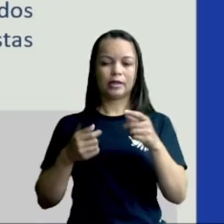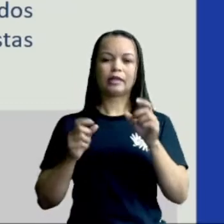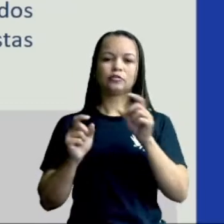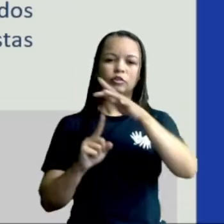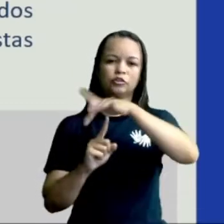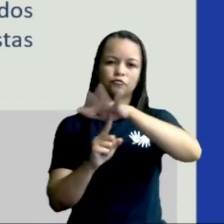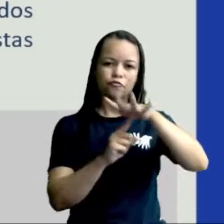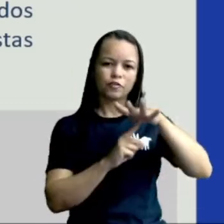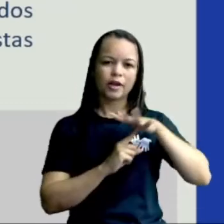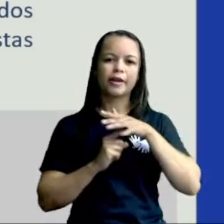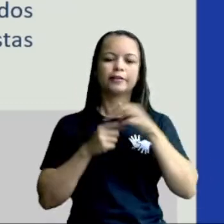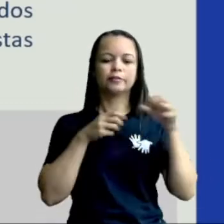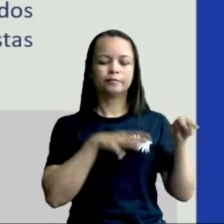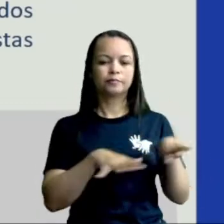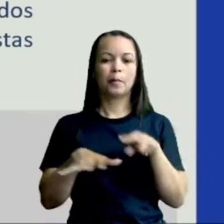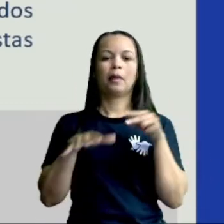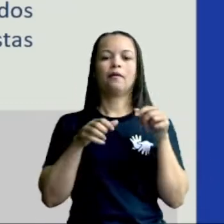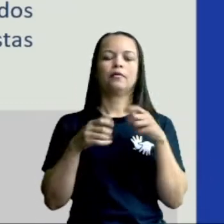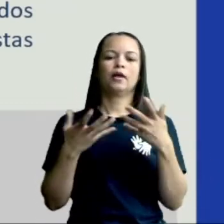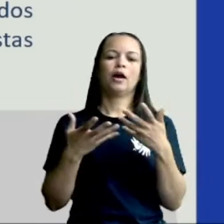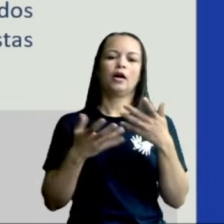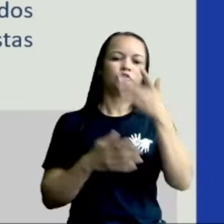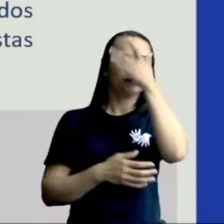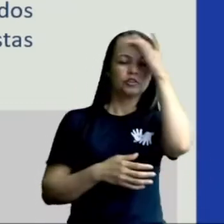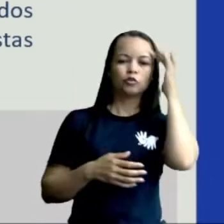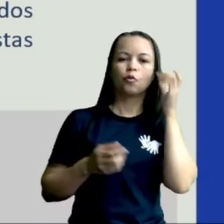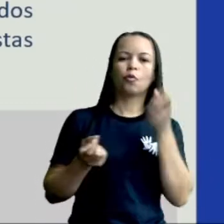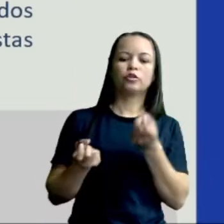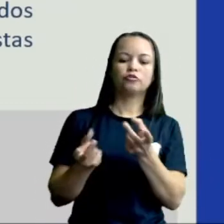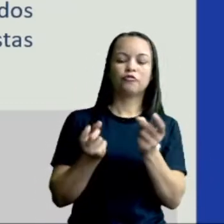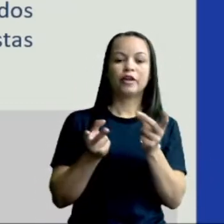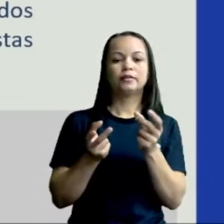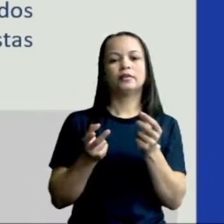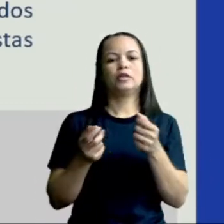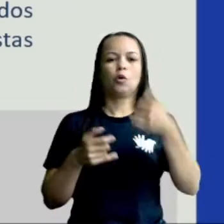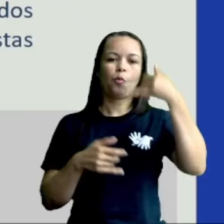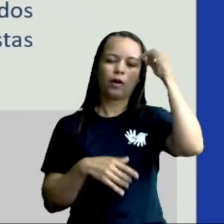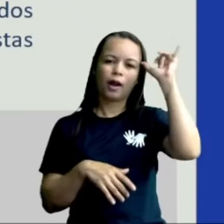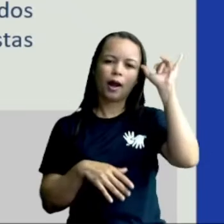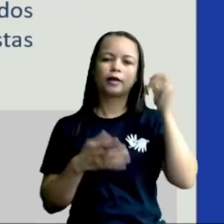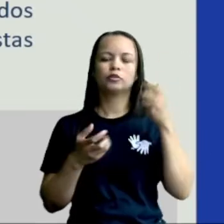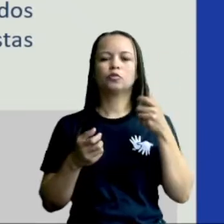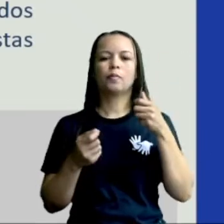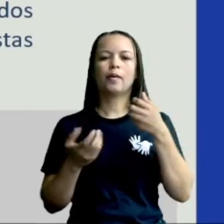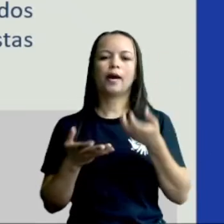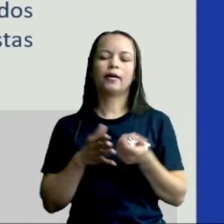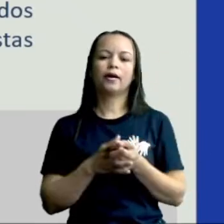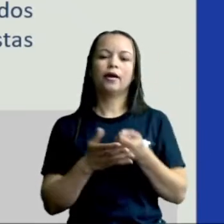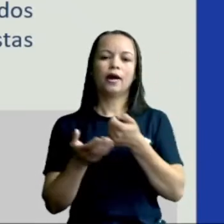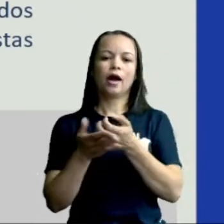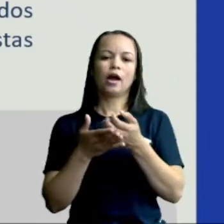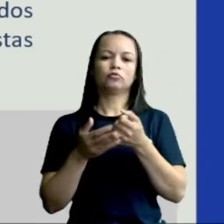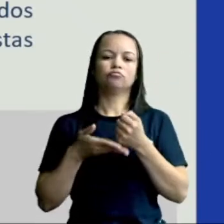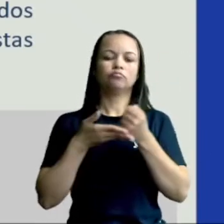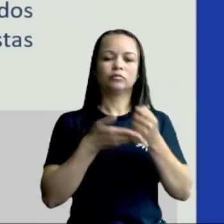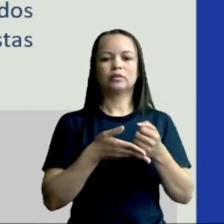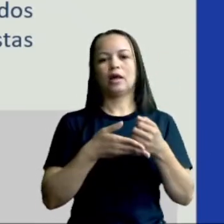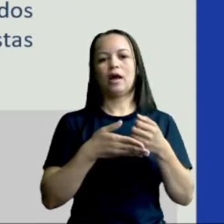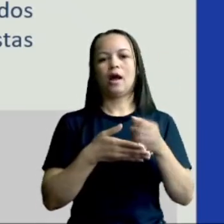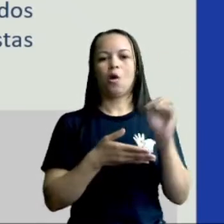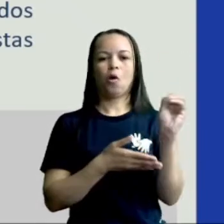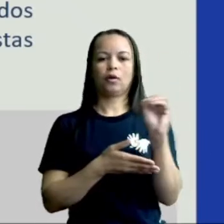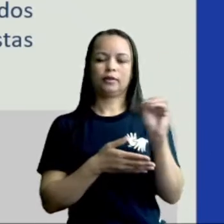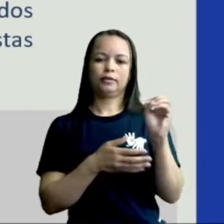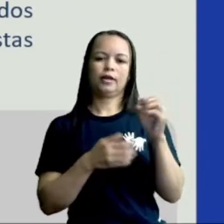feiras semanais, os tropeiros vendiam gado para o abastecimento de Olinda e Recife, além de rapaduras e mel fabricados nos engenhos